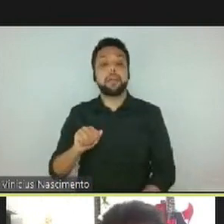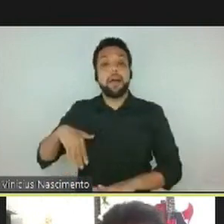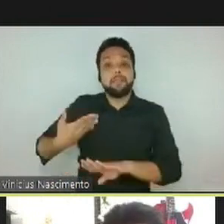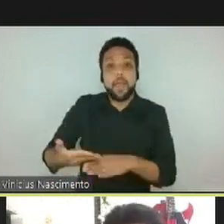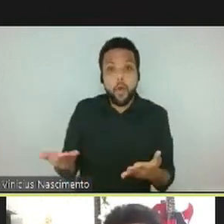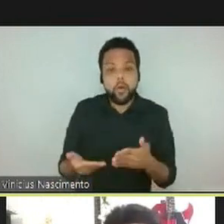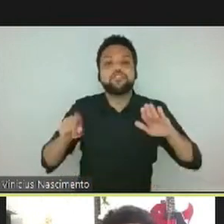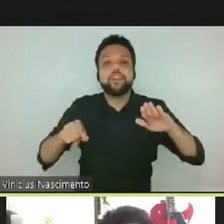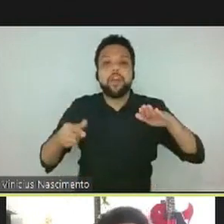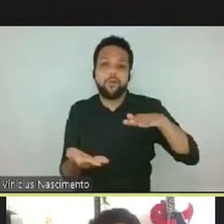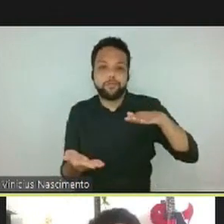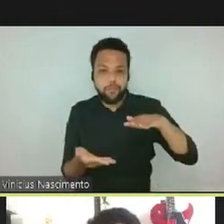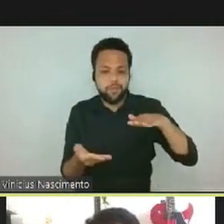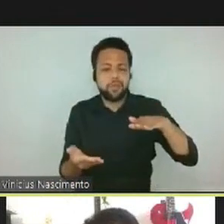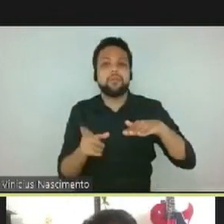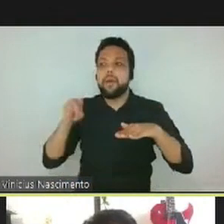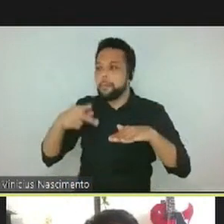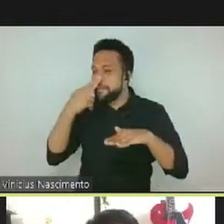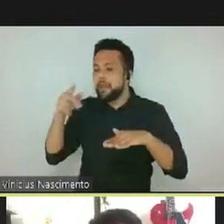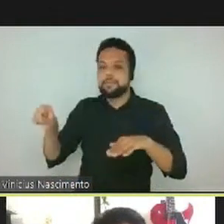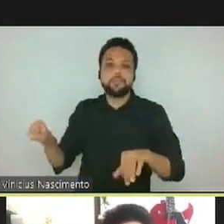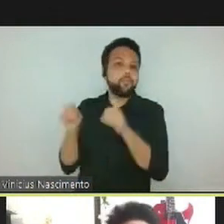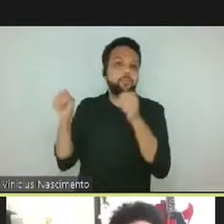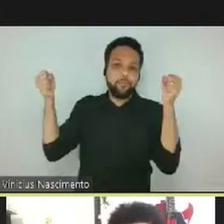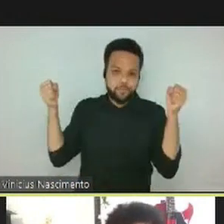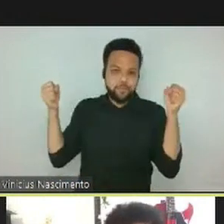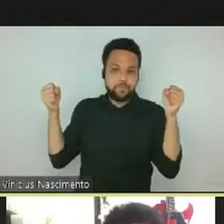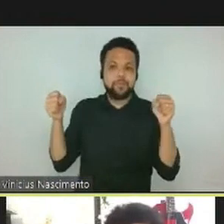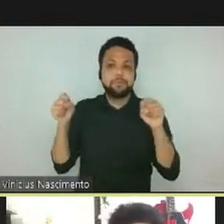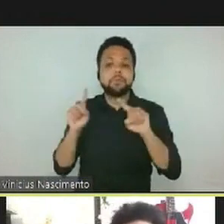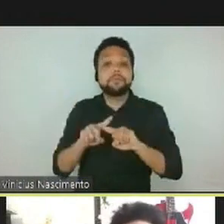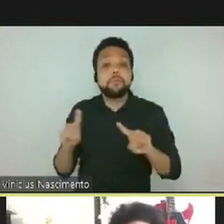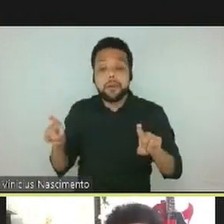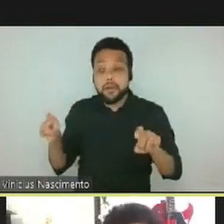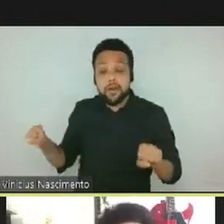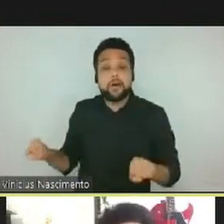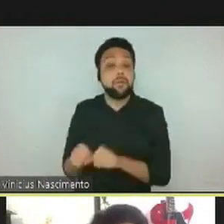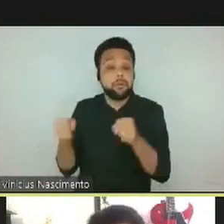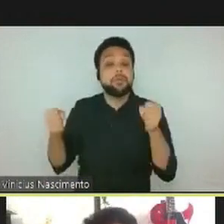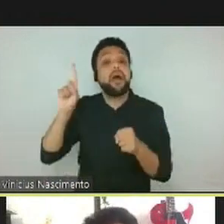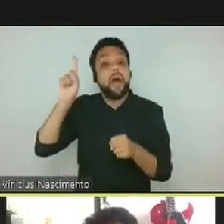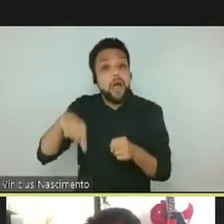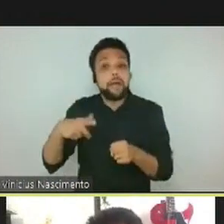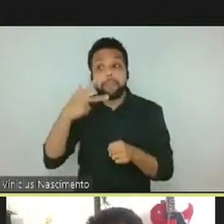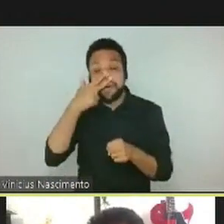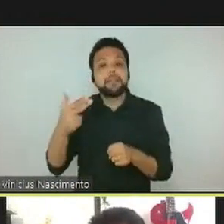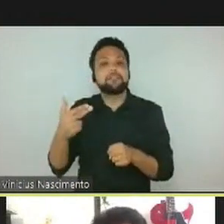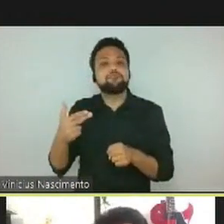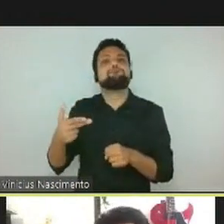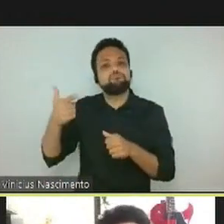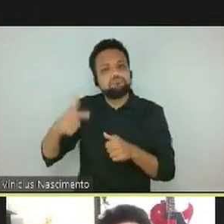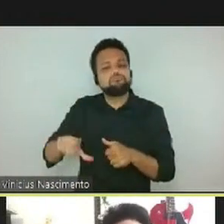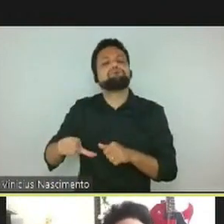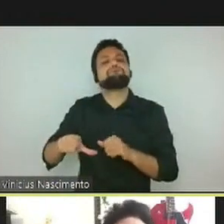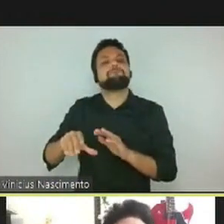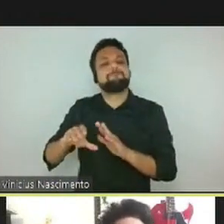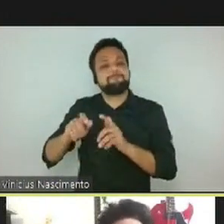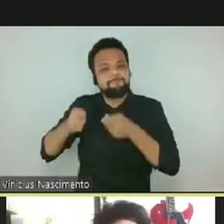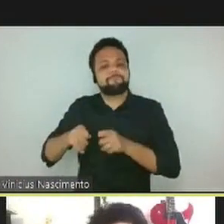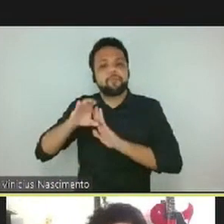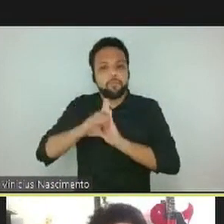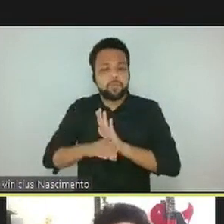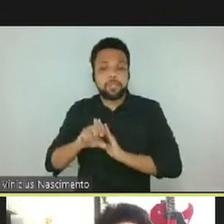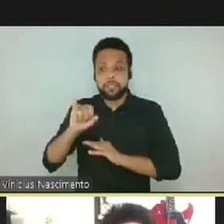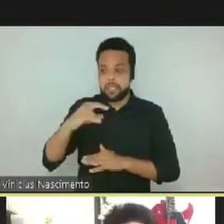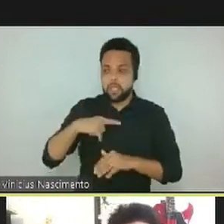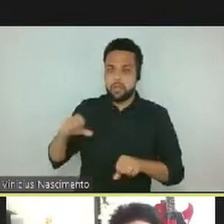ruptura com isso. Mas a ruptura não deixa de ser uma reiteração de um conceito, né? Se eu rompo com